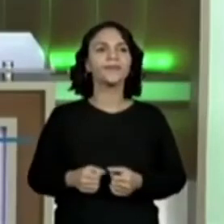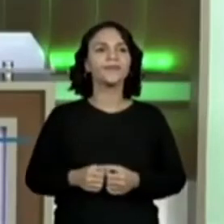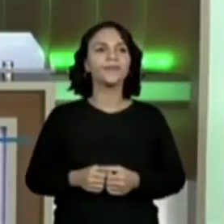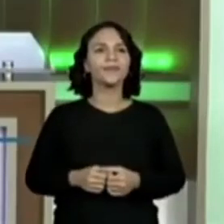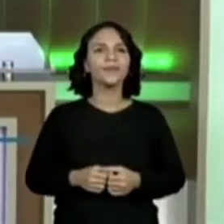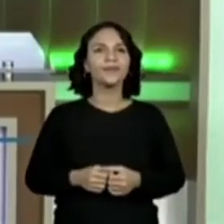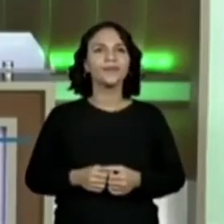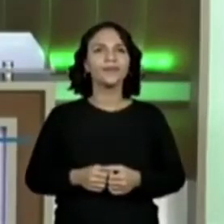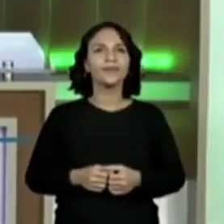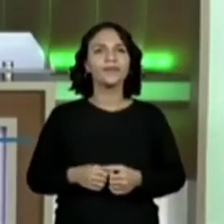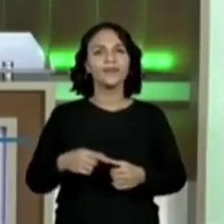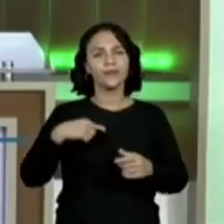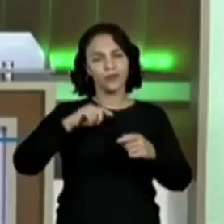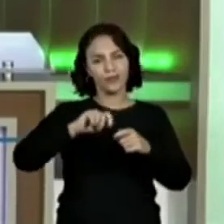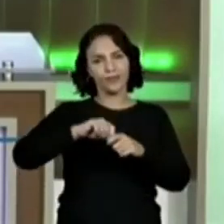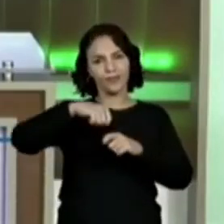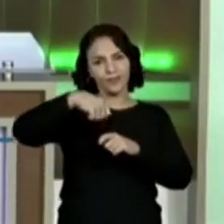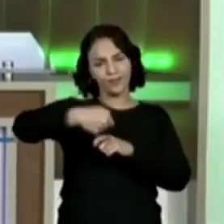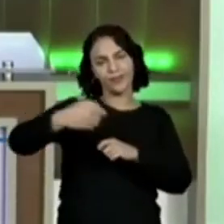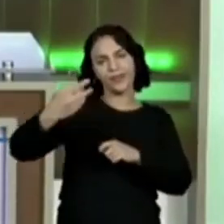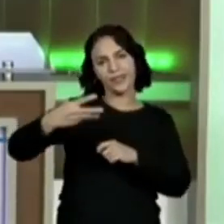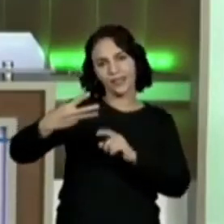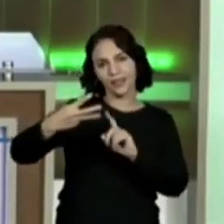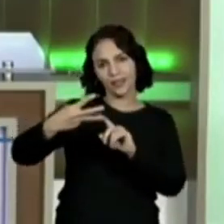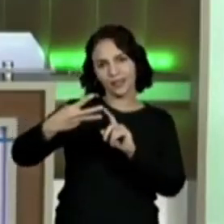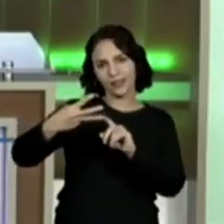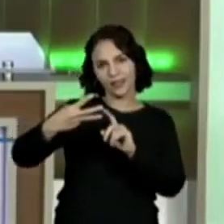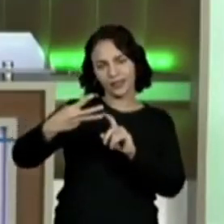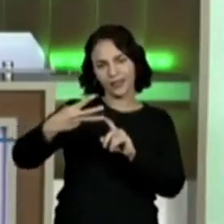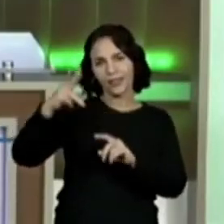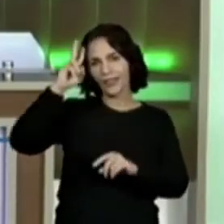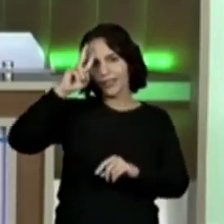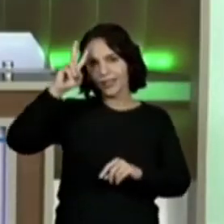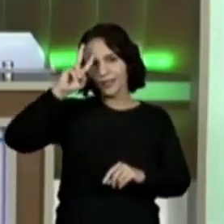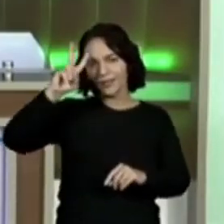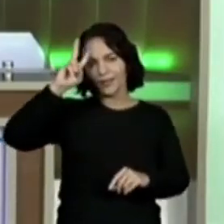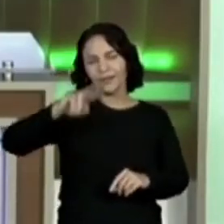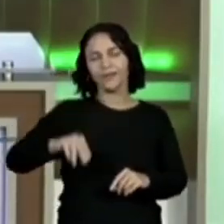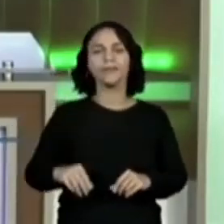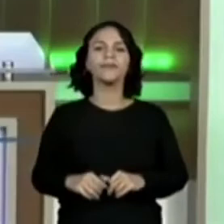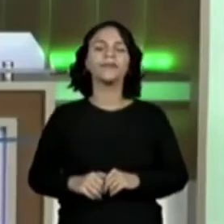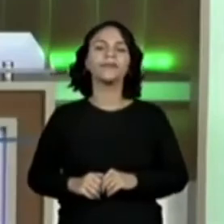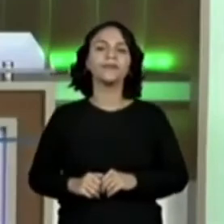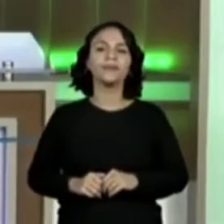vou abrir o nosso próximo envelope para recordar.